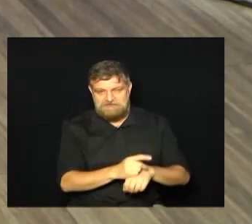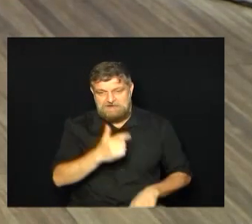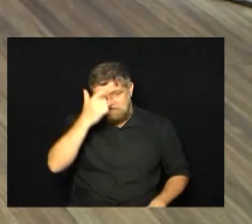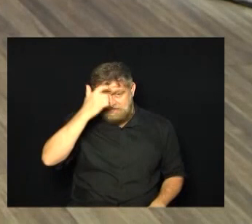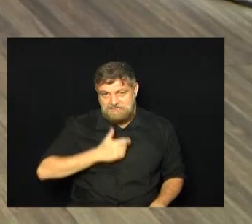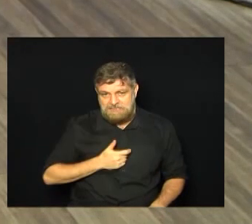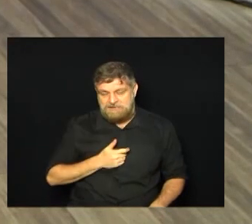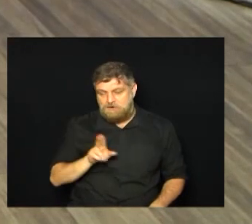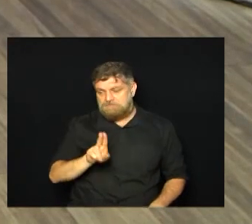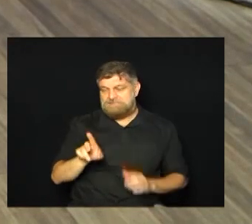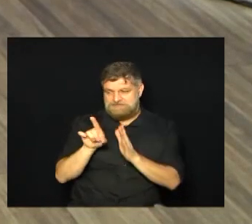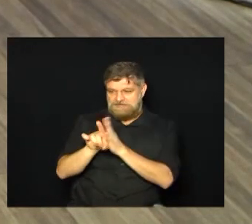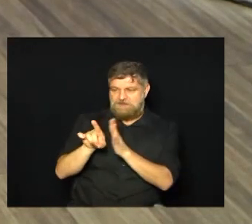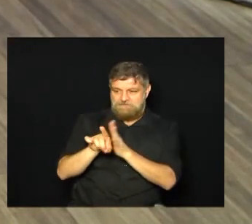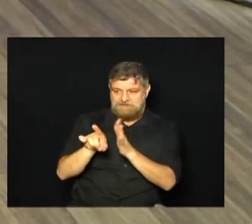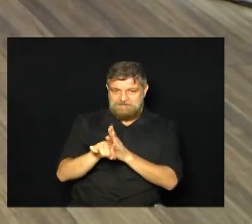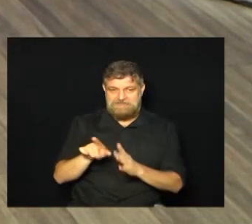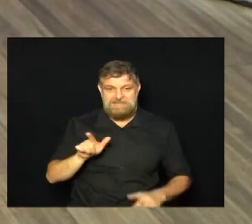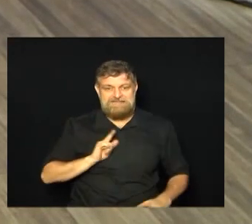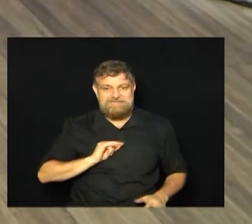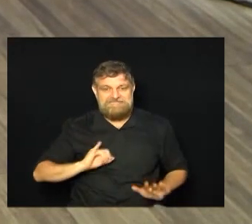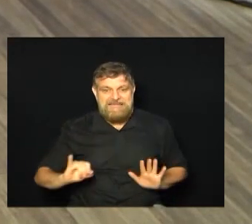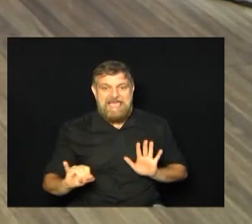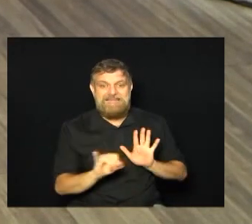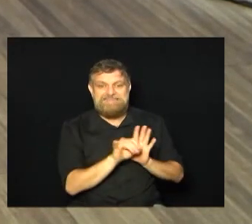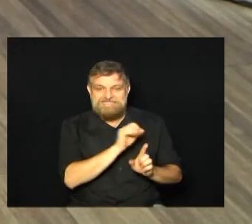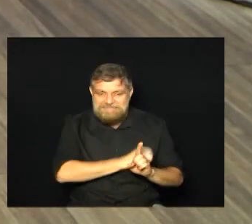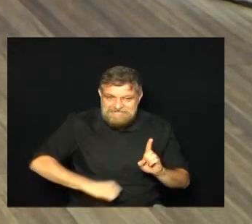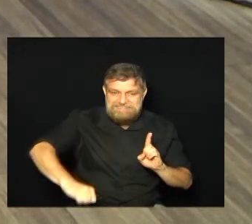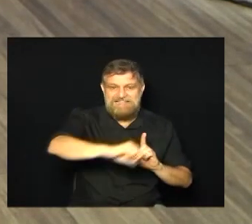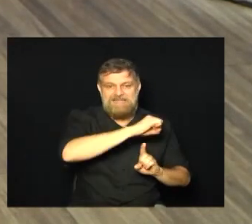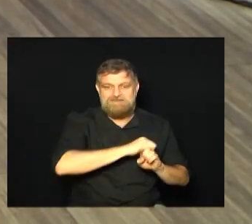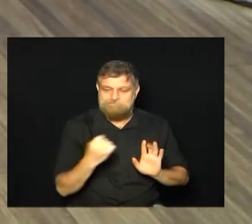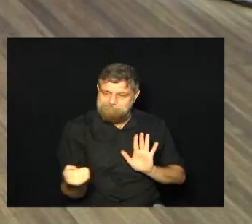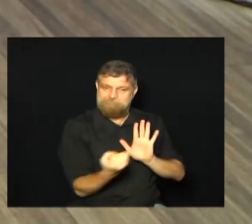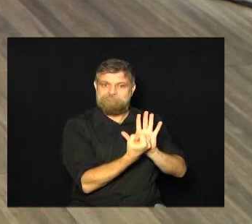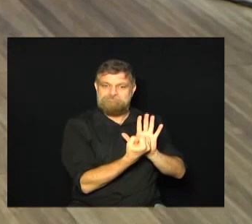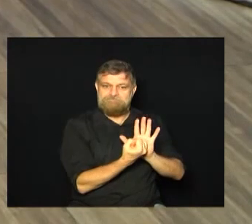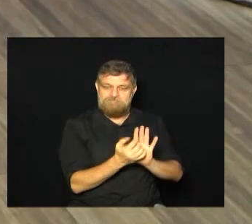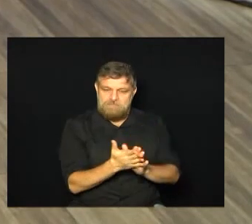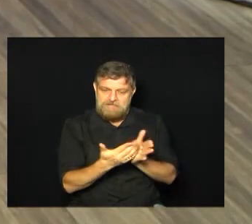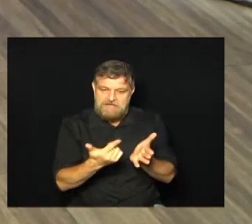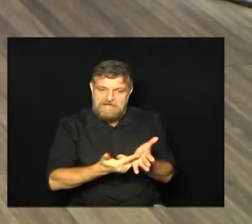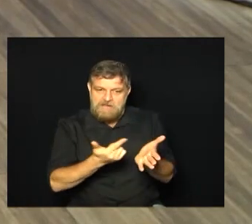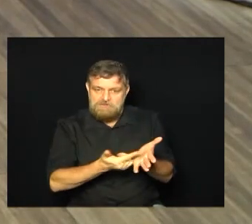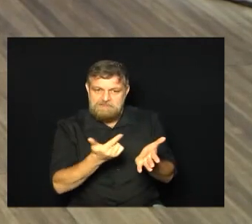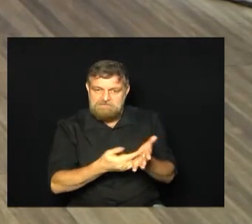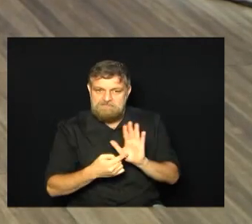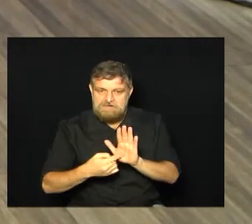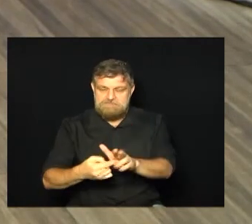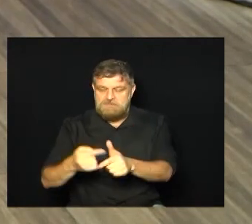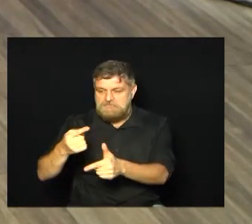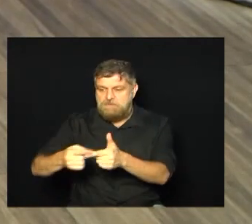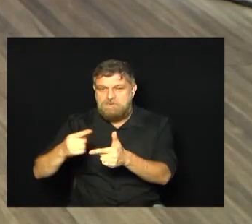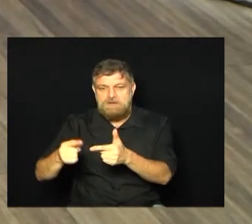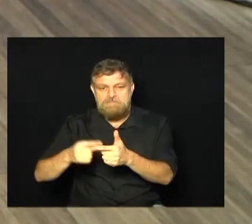na minha pergunta, isso está enraizado, né, na nossa sociedade, e trazer isso no livro, você traz problemas do nosso cotidiano,